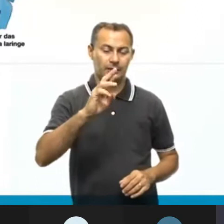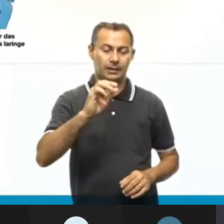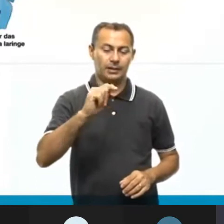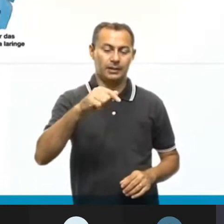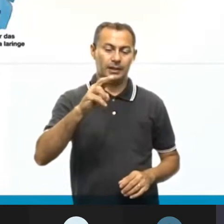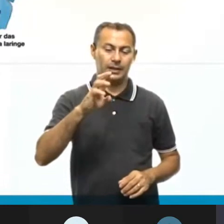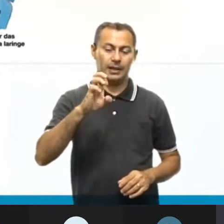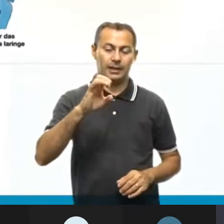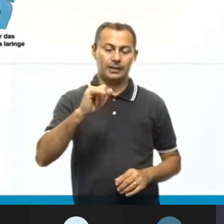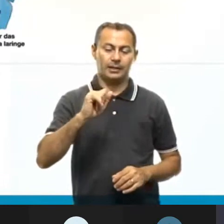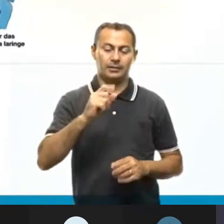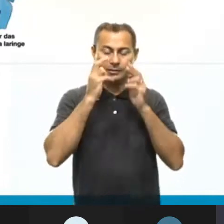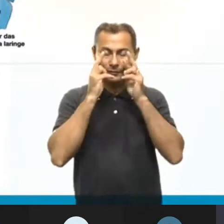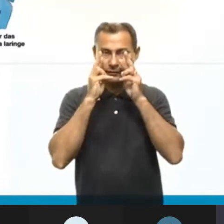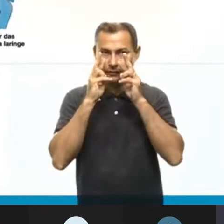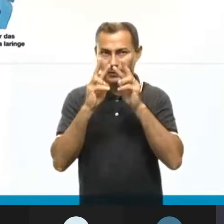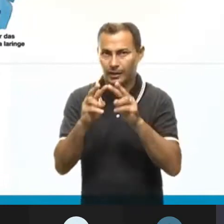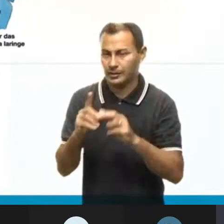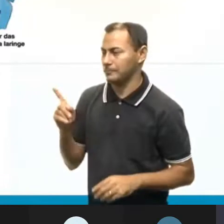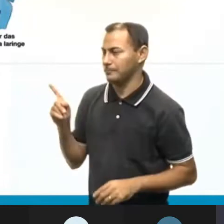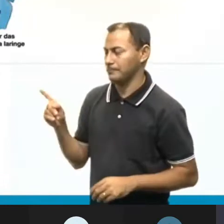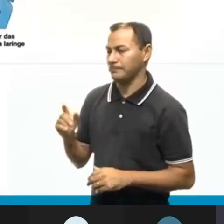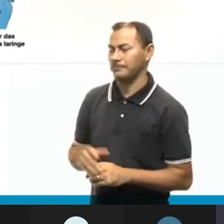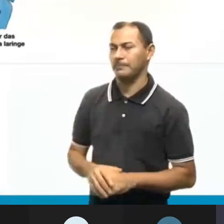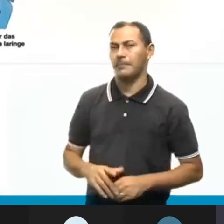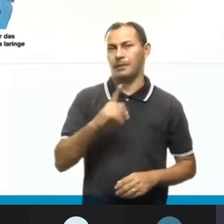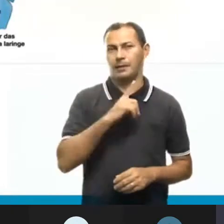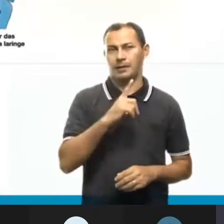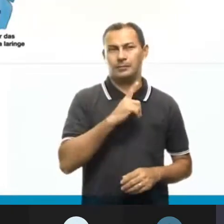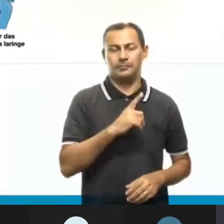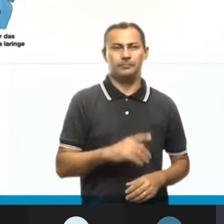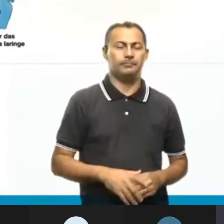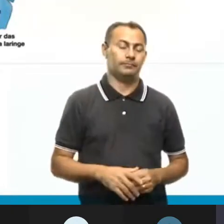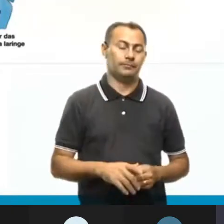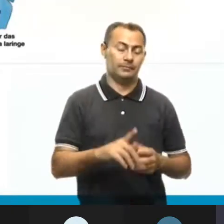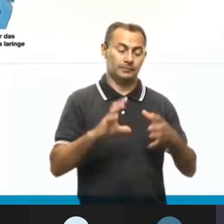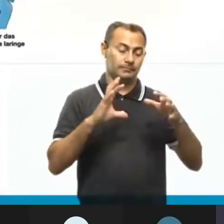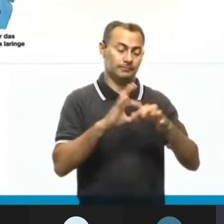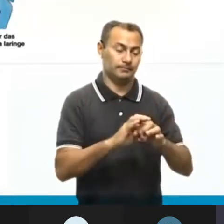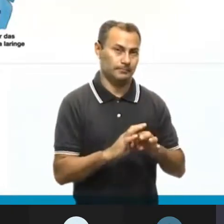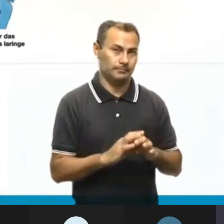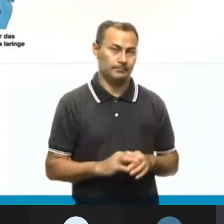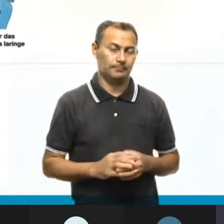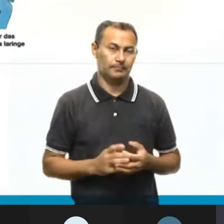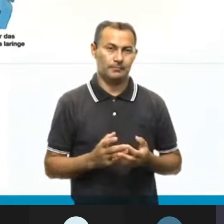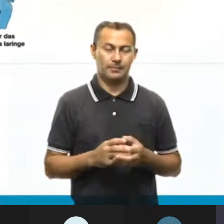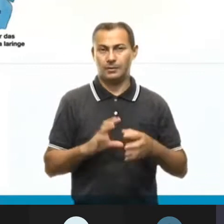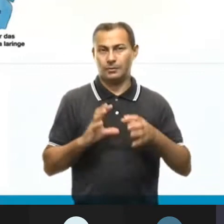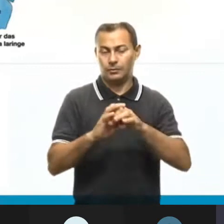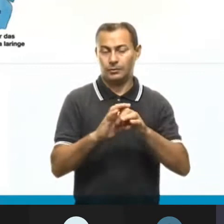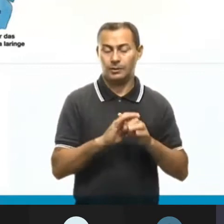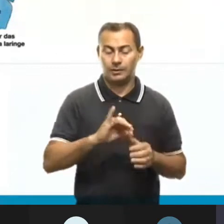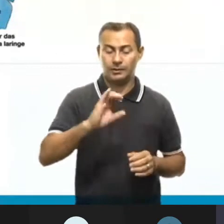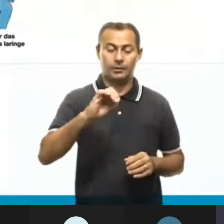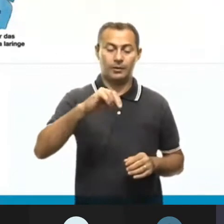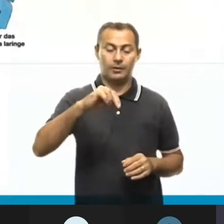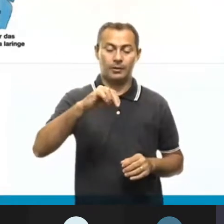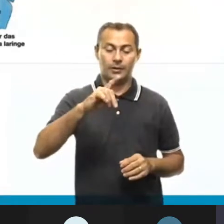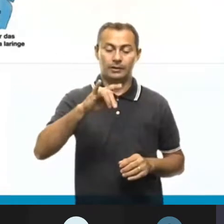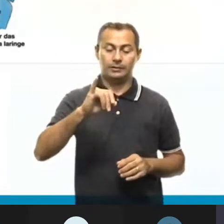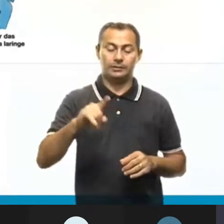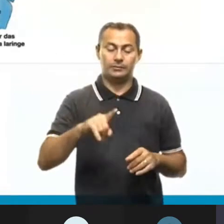da traqueia. Se a gente observar aqui, existe aqui, ó, um ligamento, ó, que une o